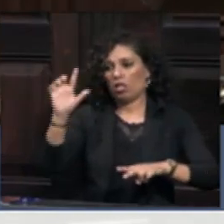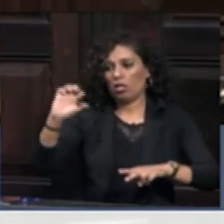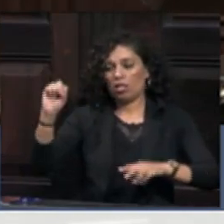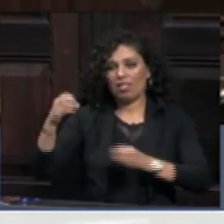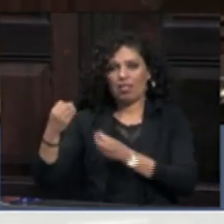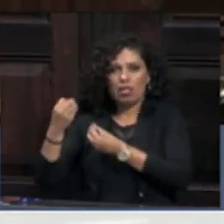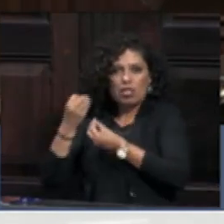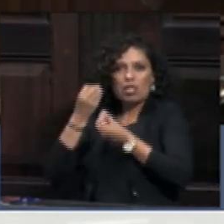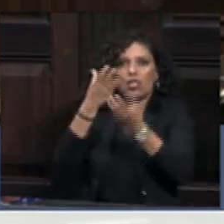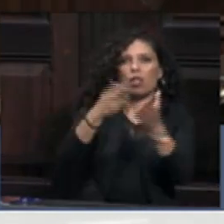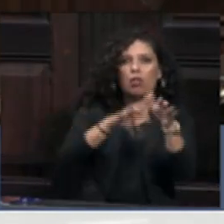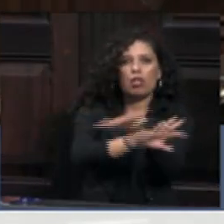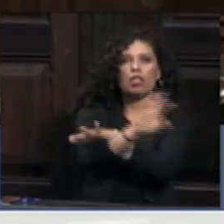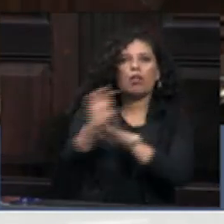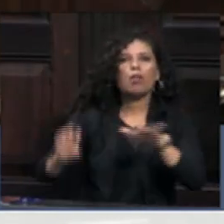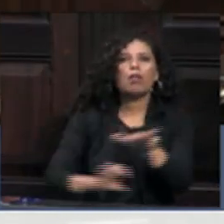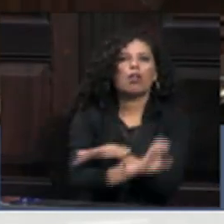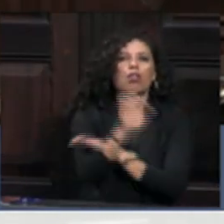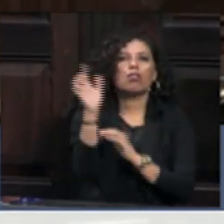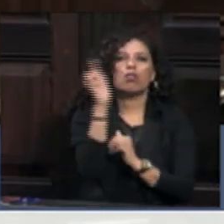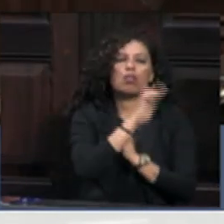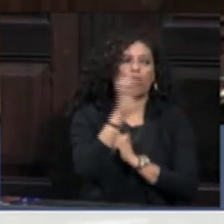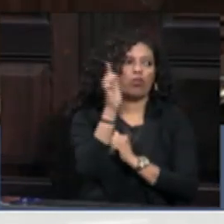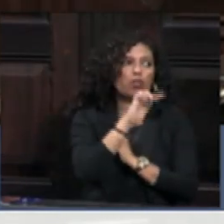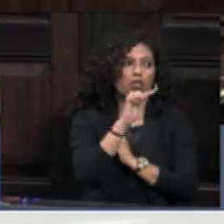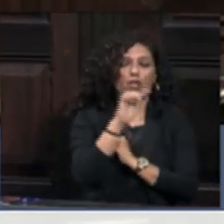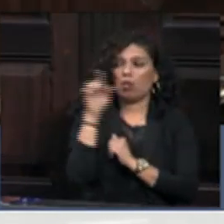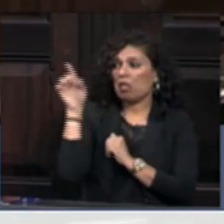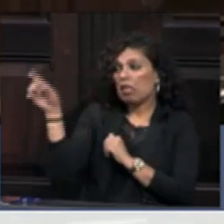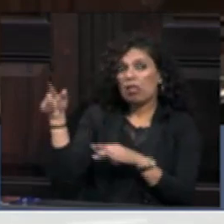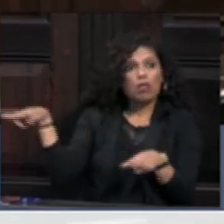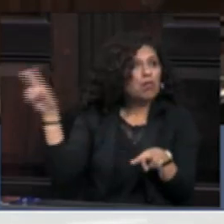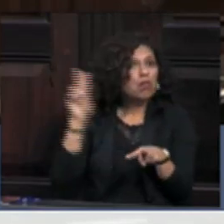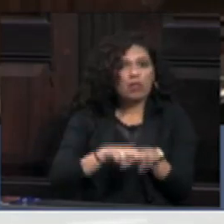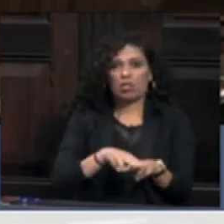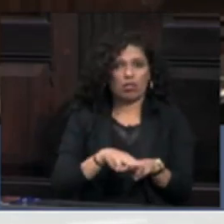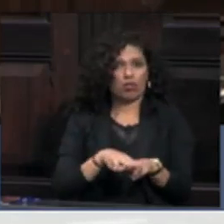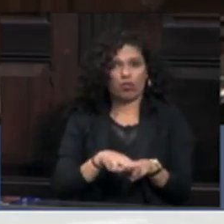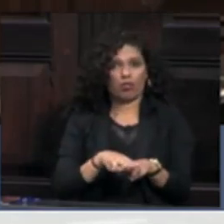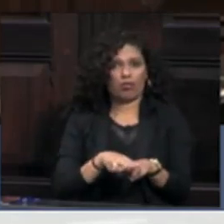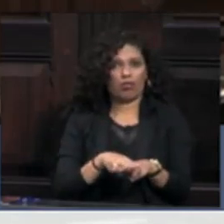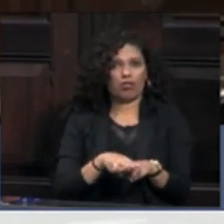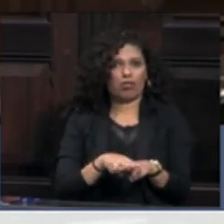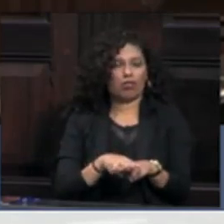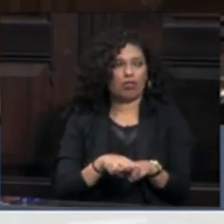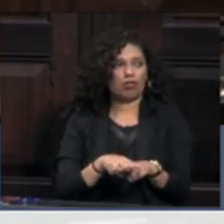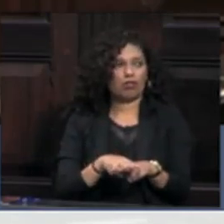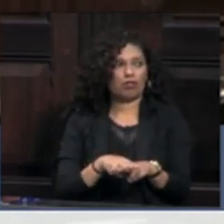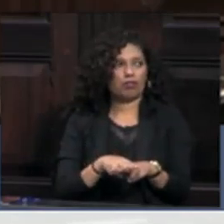troca, está de trás das grades, está preso.